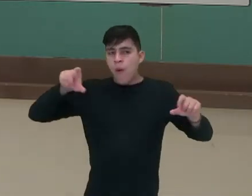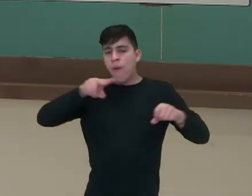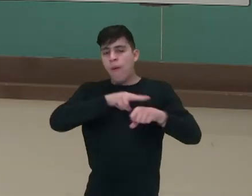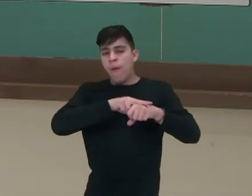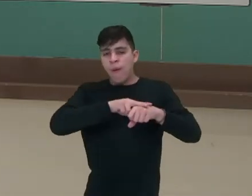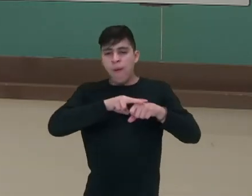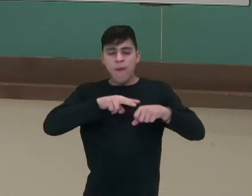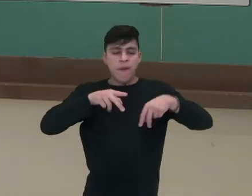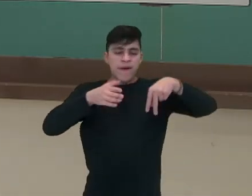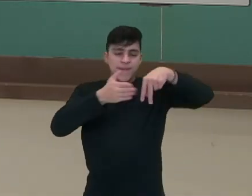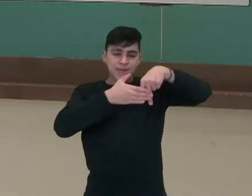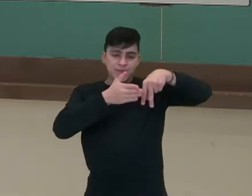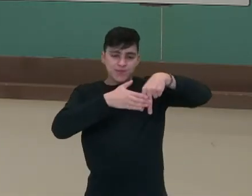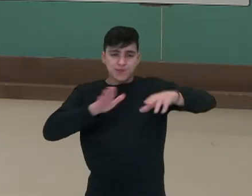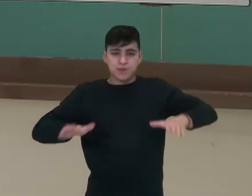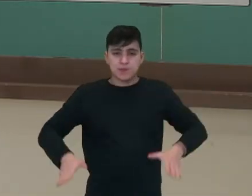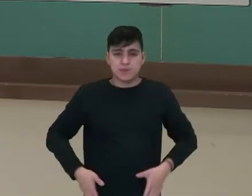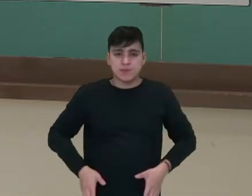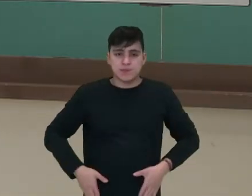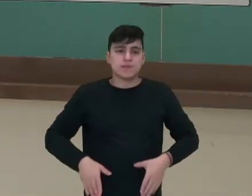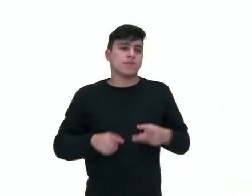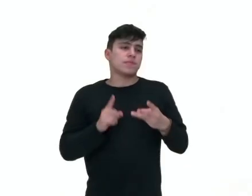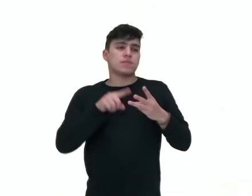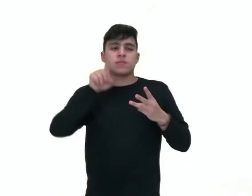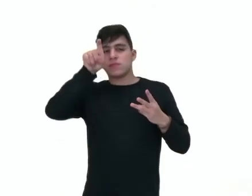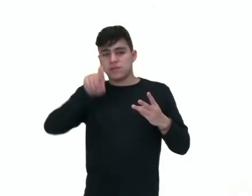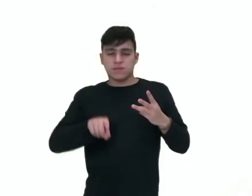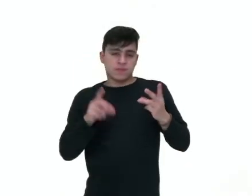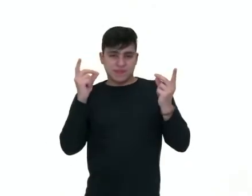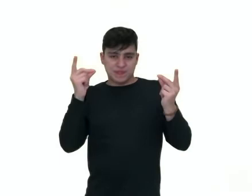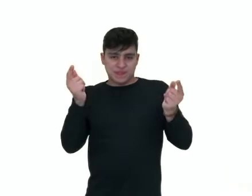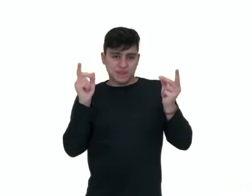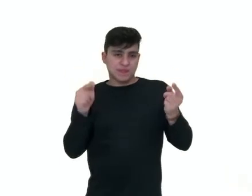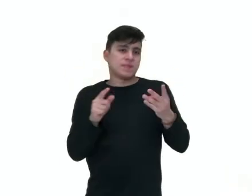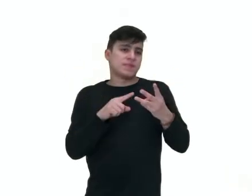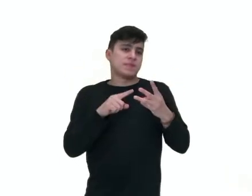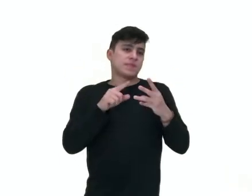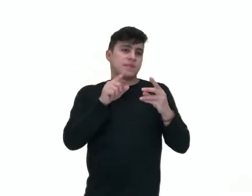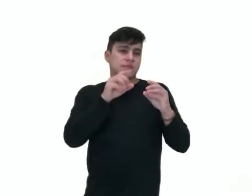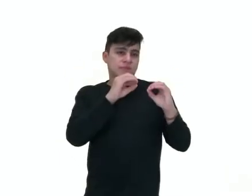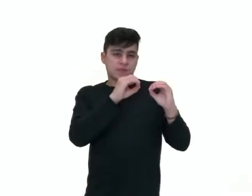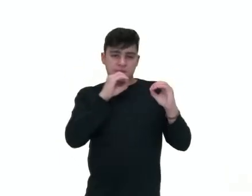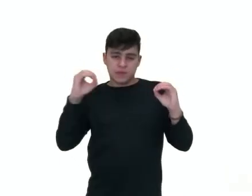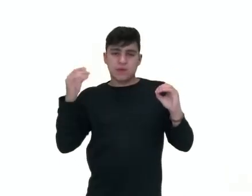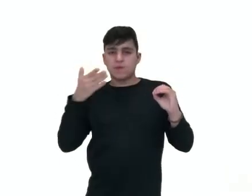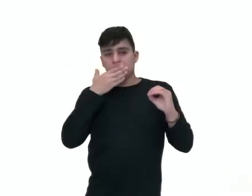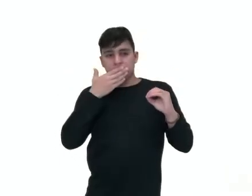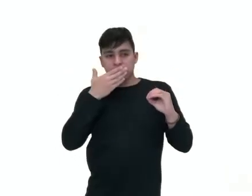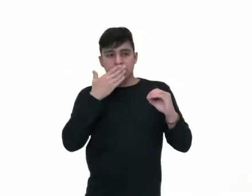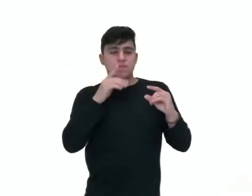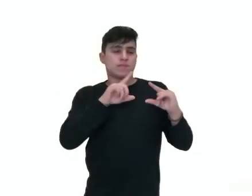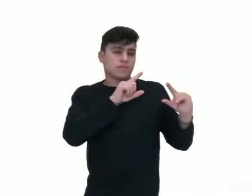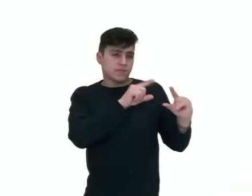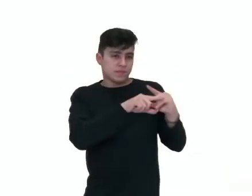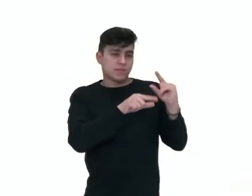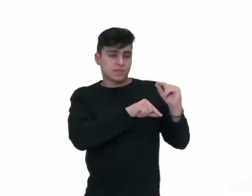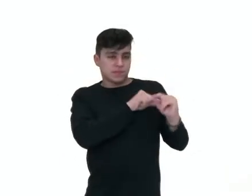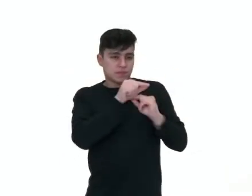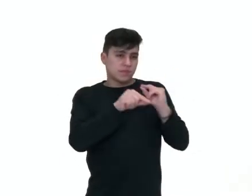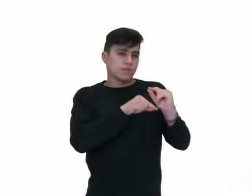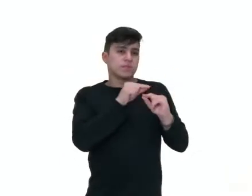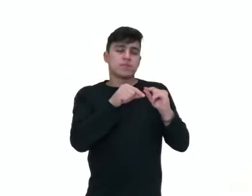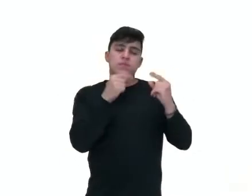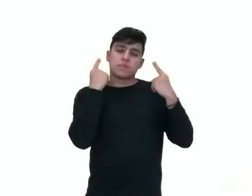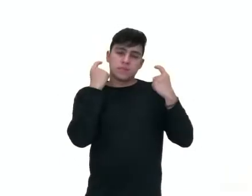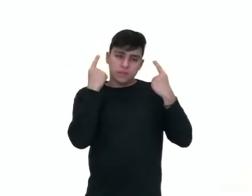bater na coxa, né? Aqui, ó, o X, estalos, as bolinhas, vai bater na boca, né? O triângulo, né?